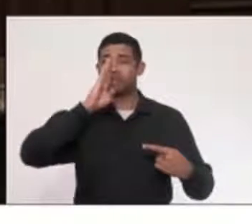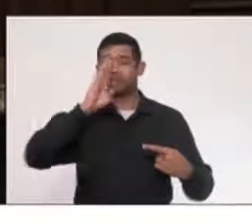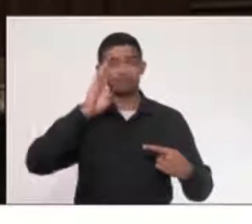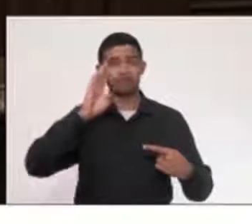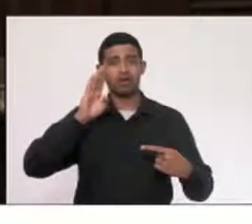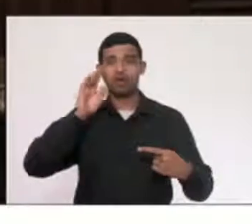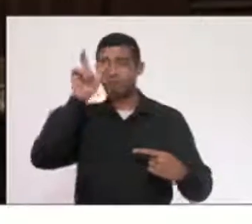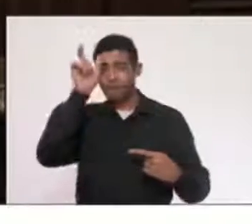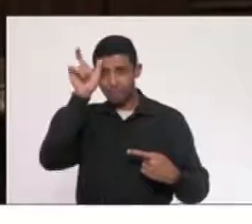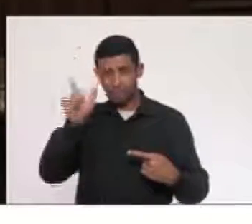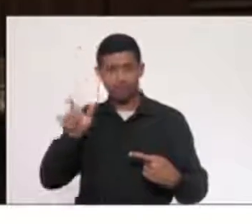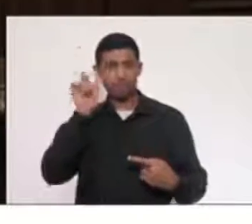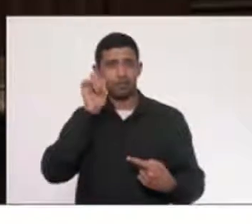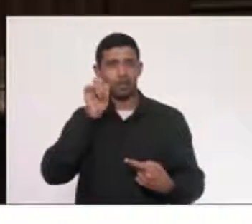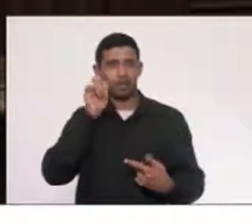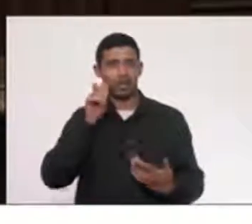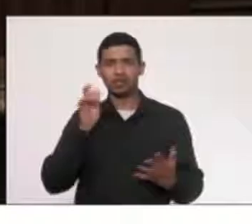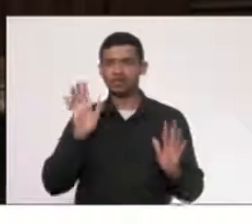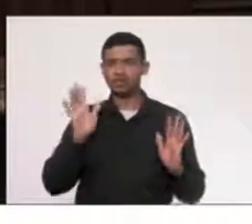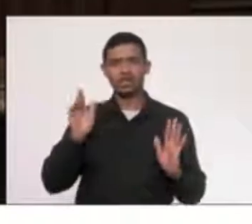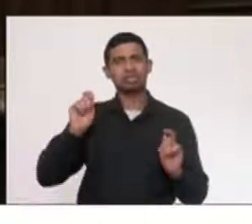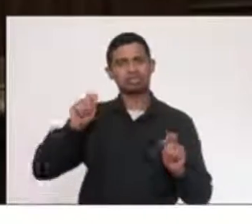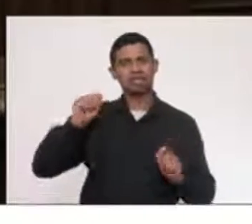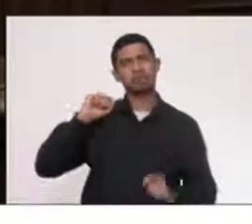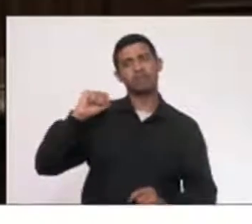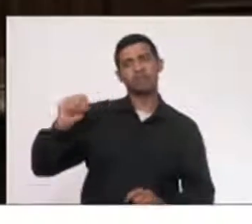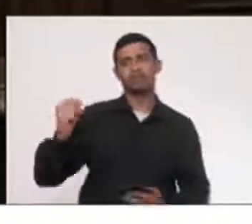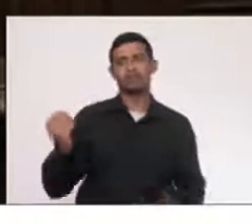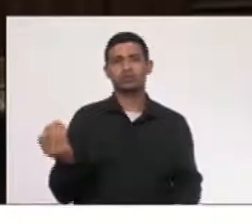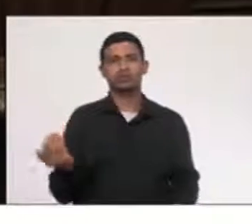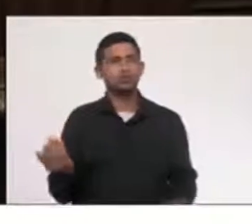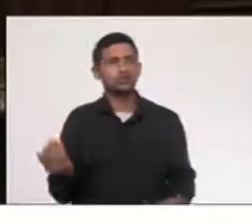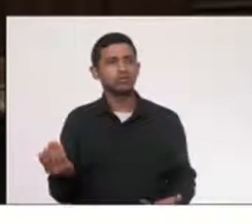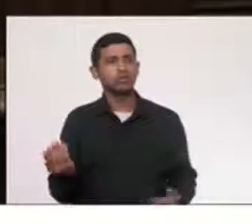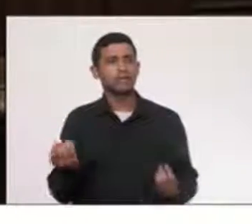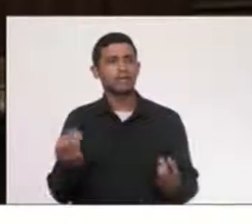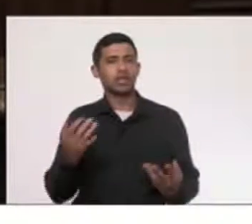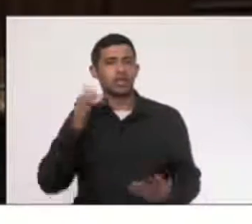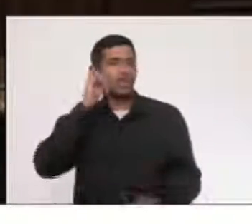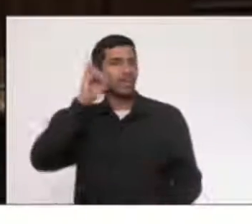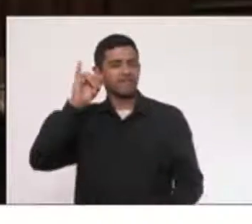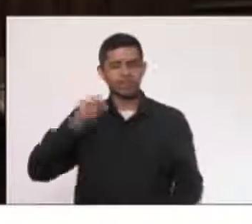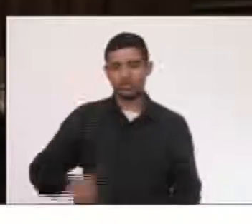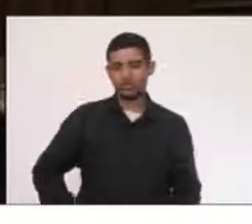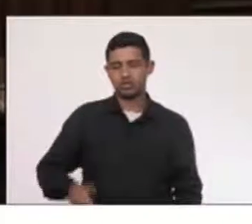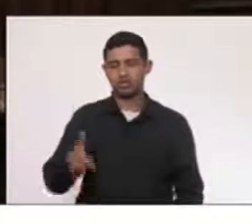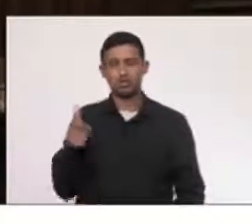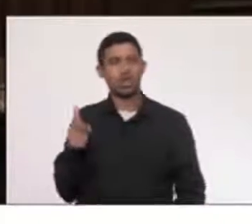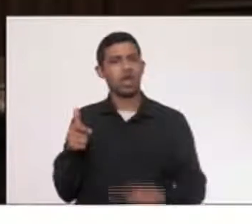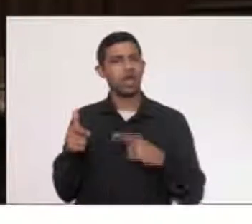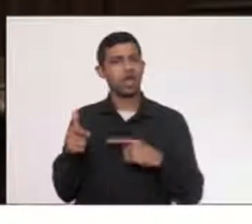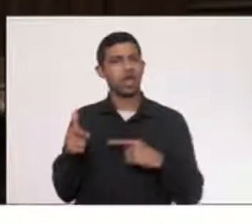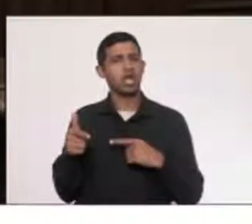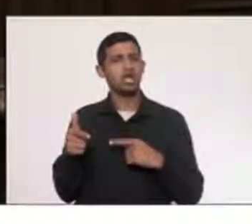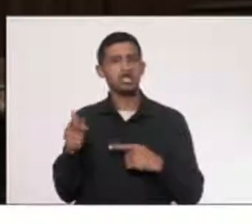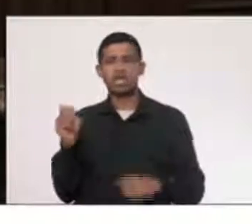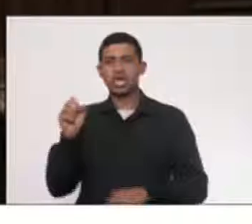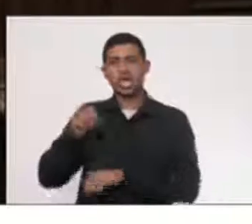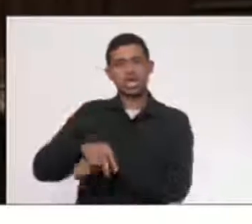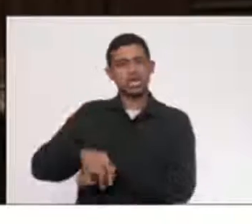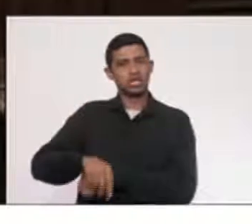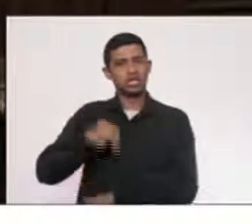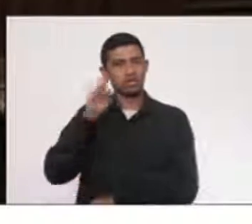a inteligência para matar, é a inteligência para evitar que armas entrem clandestinamente, como